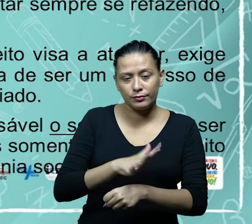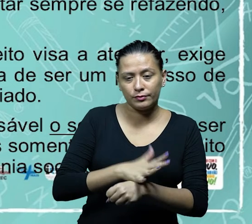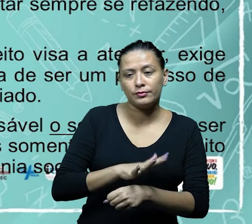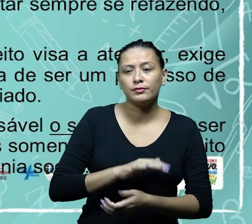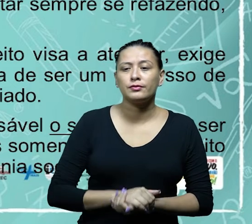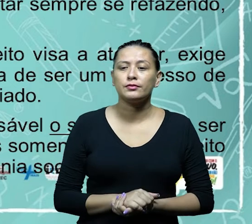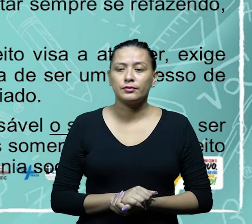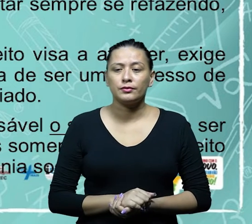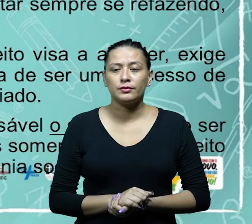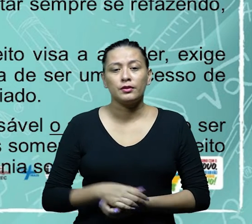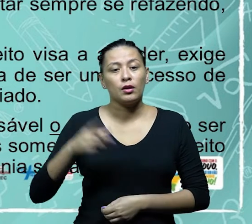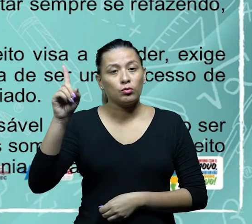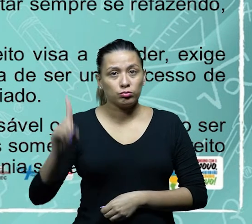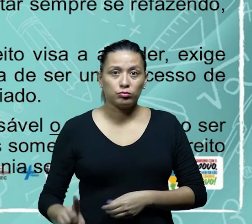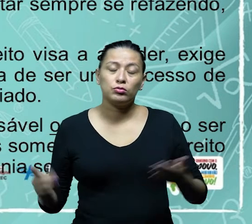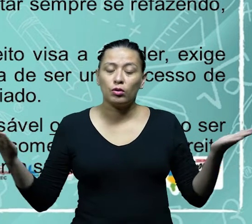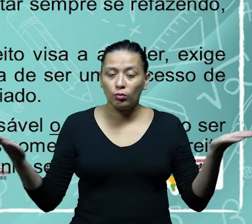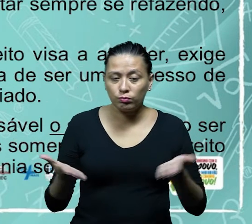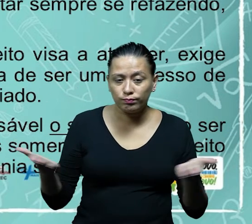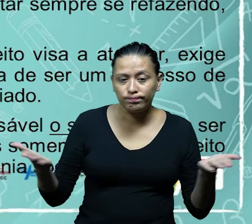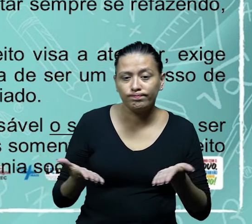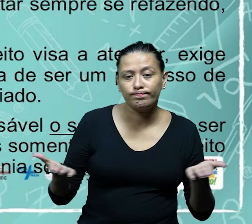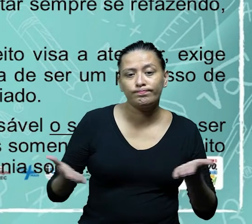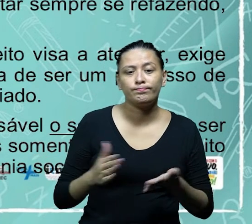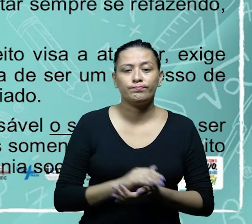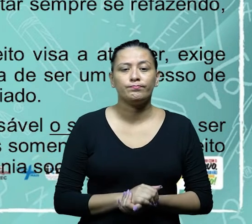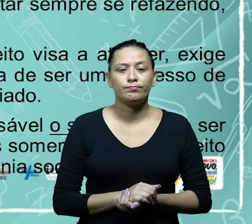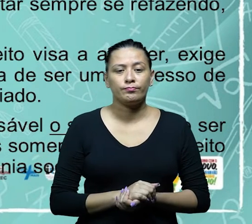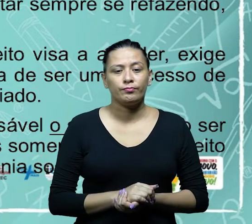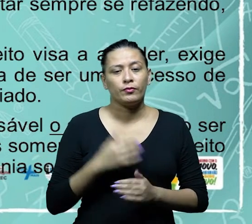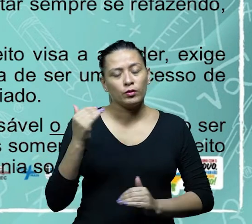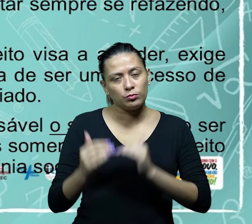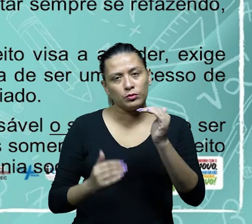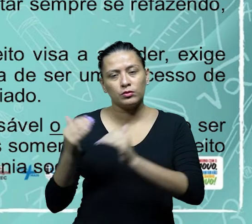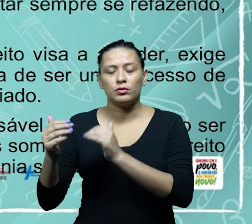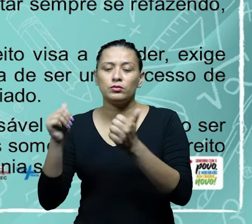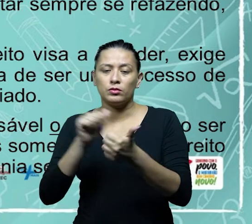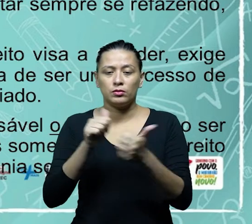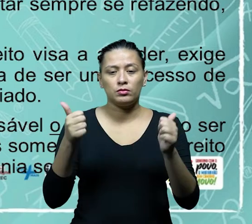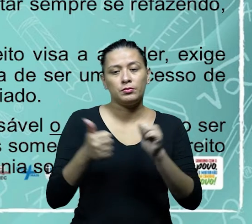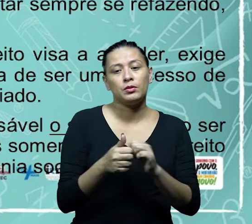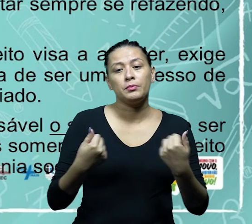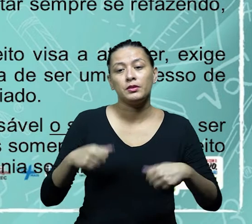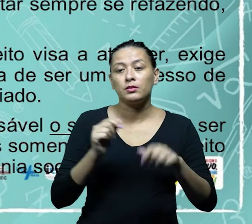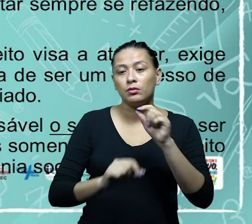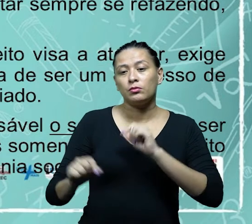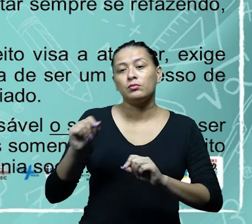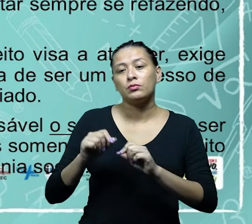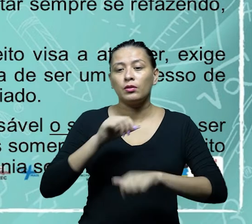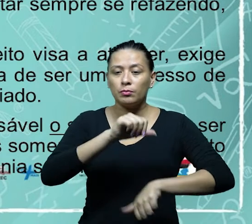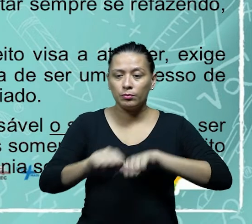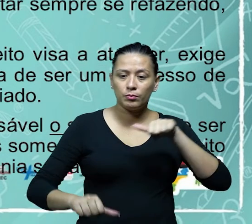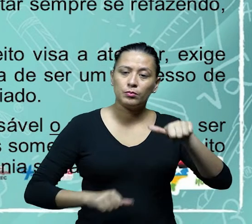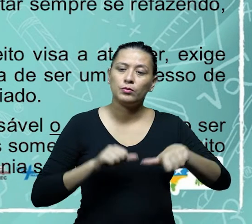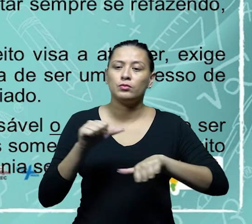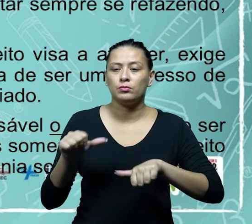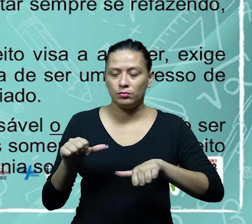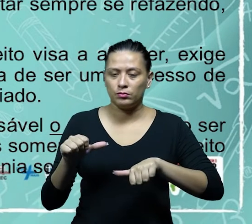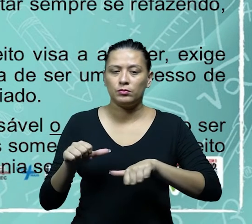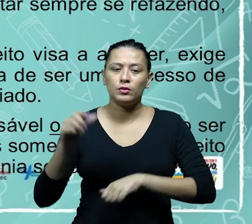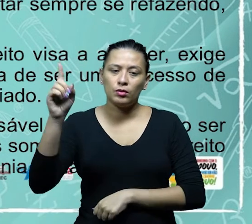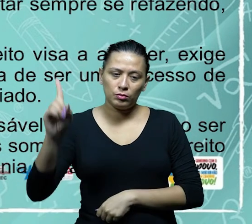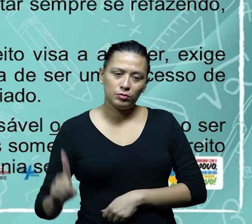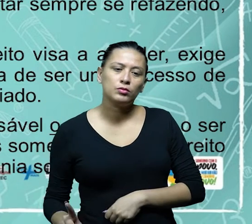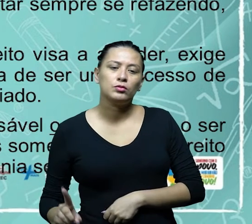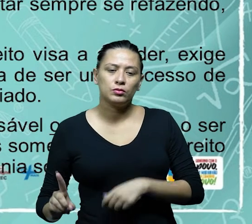direito né você atualizado do direito os processos de adaptação devem se renovar